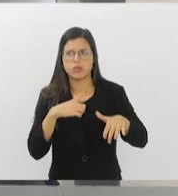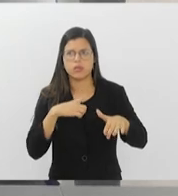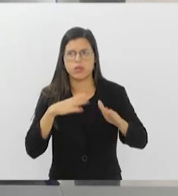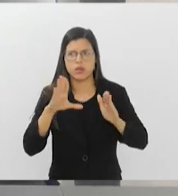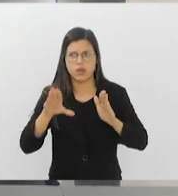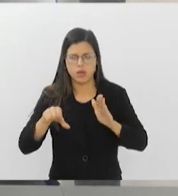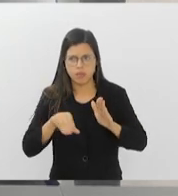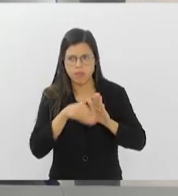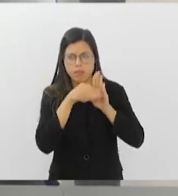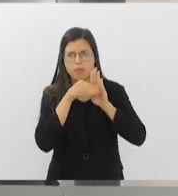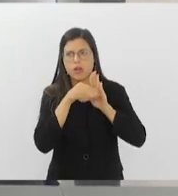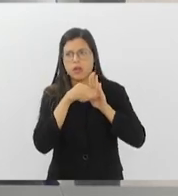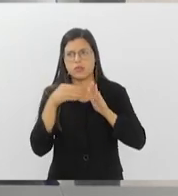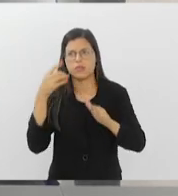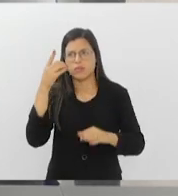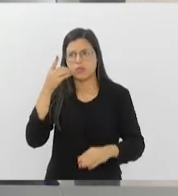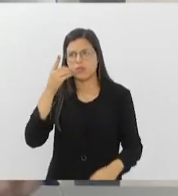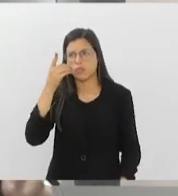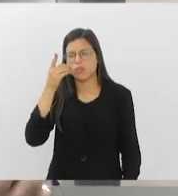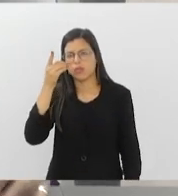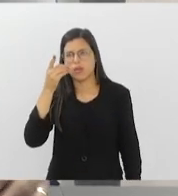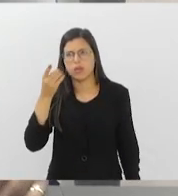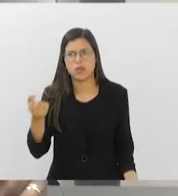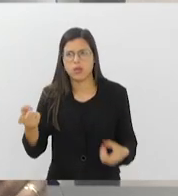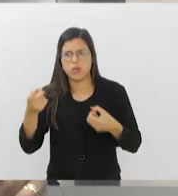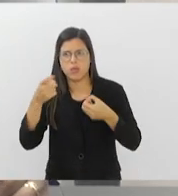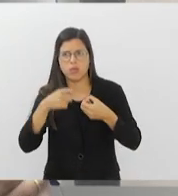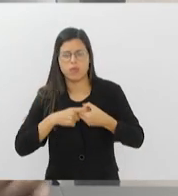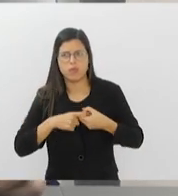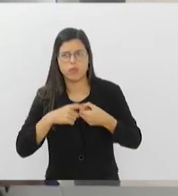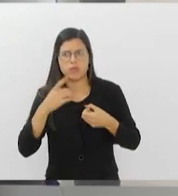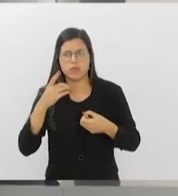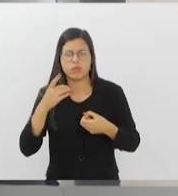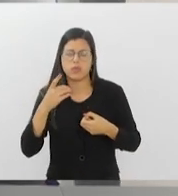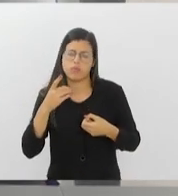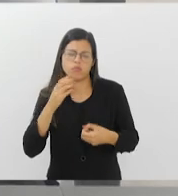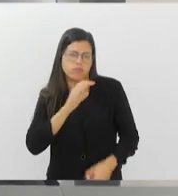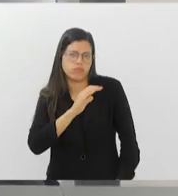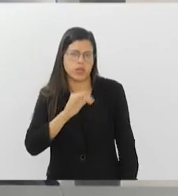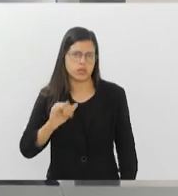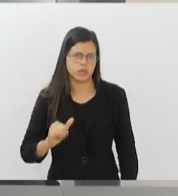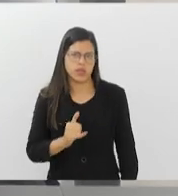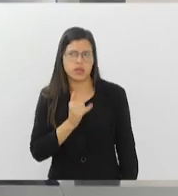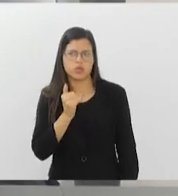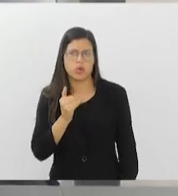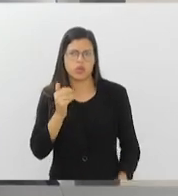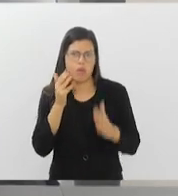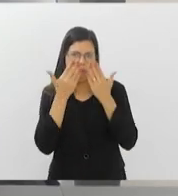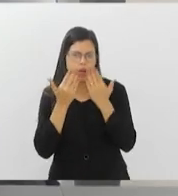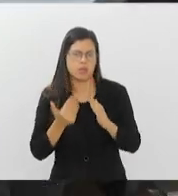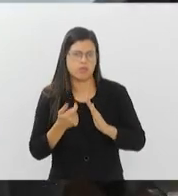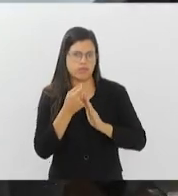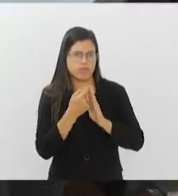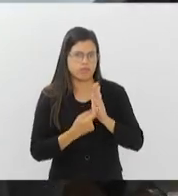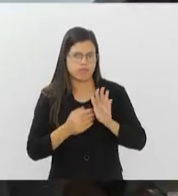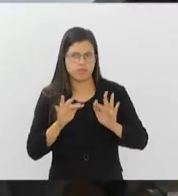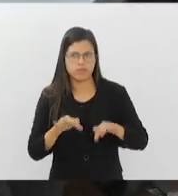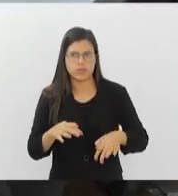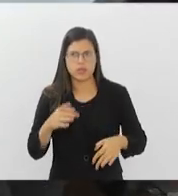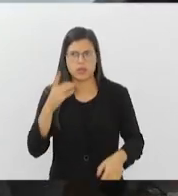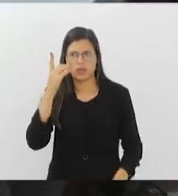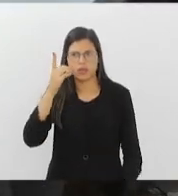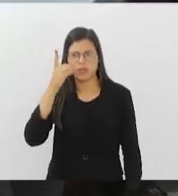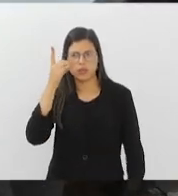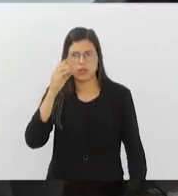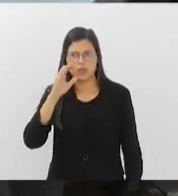dos deputados e voltaria para a CCJ para análise do texto final. Deputado Carlinhos BNH. Presidente, agradecer